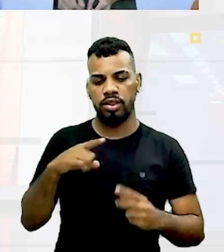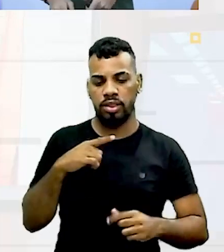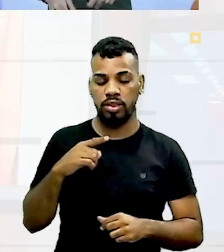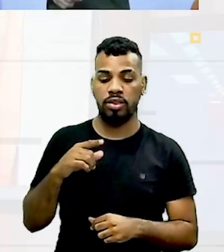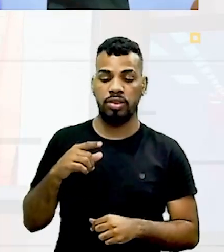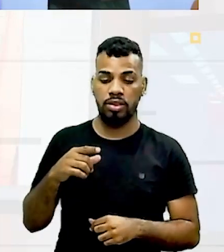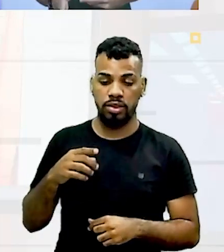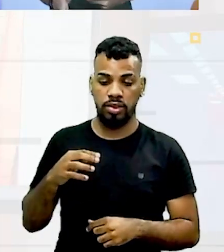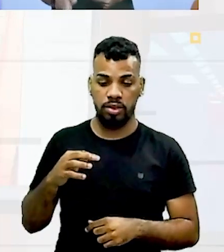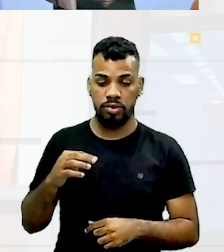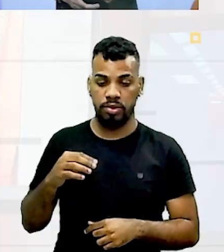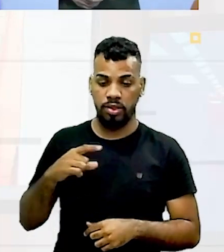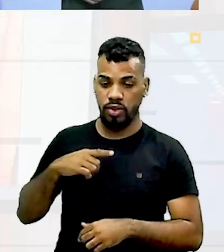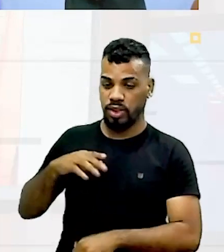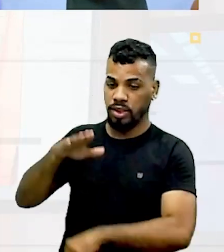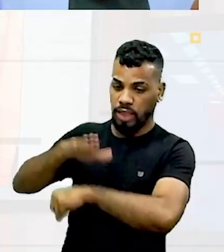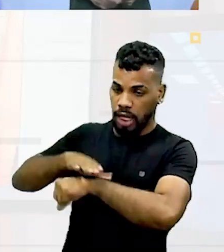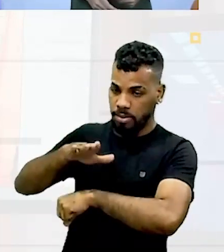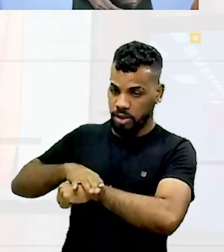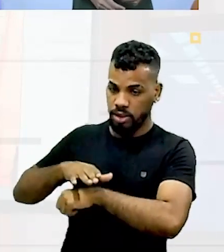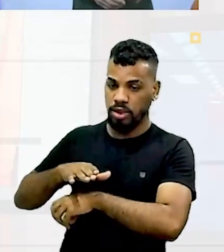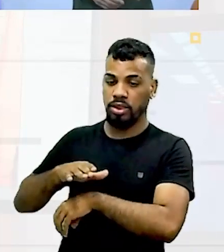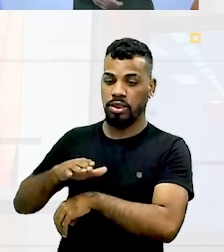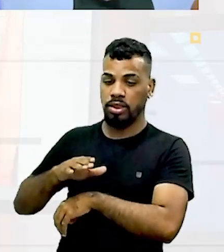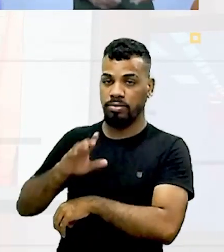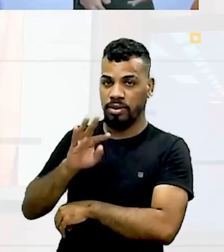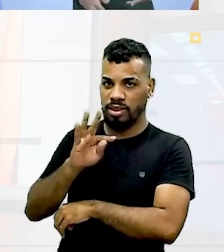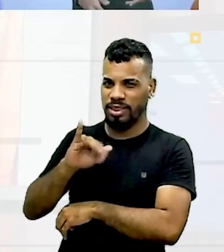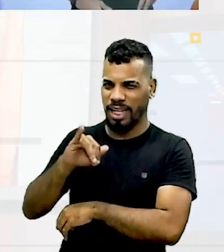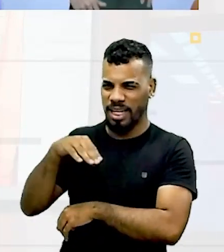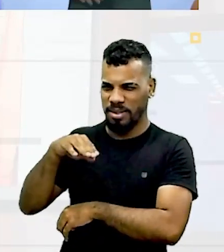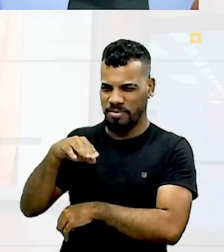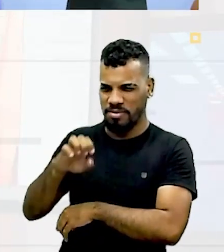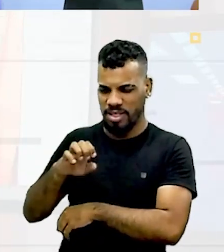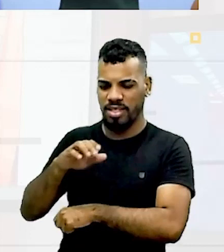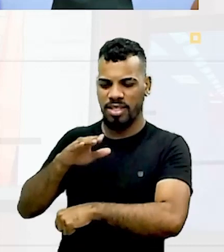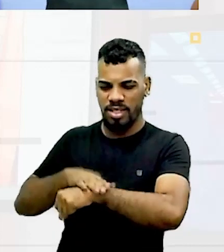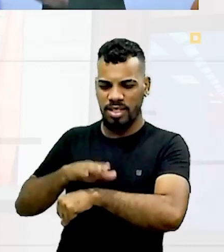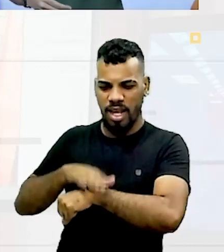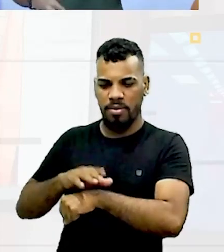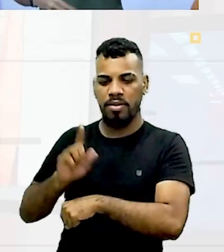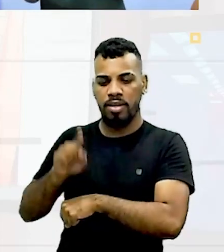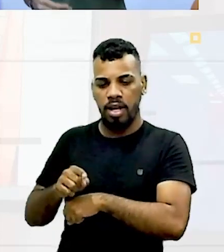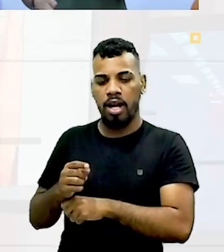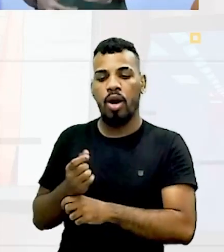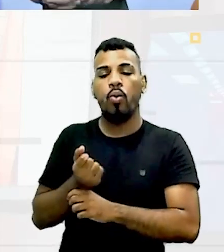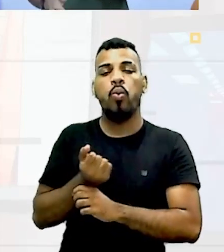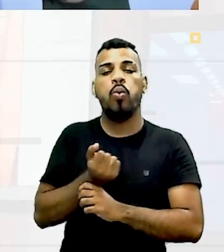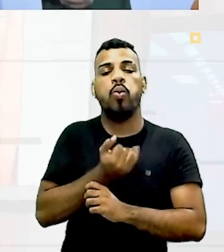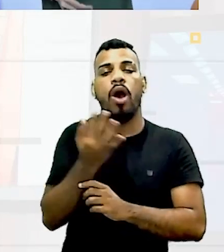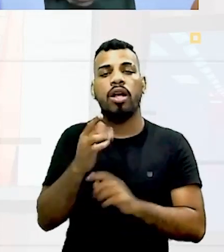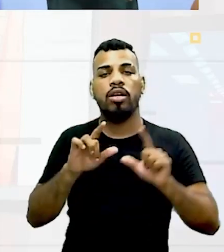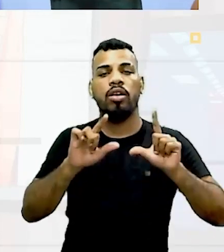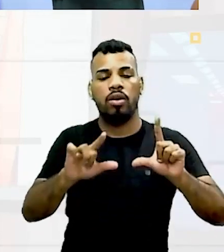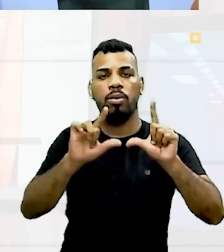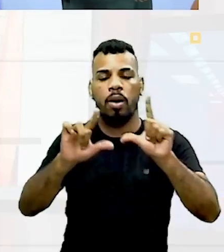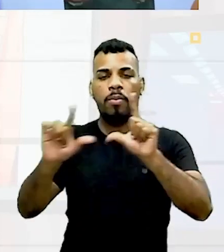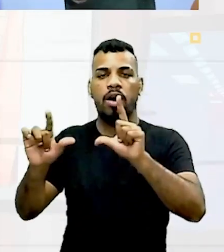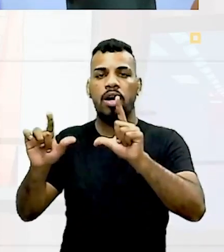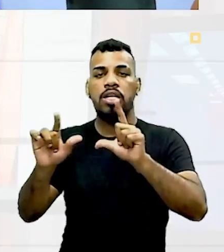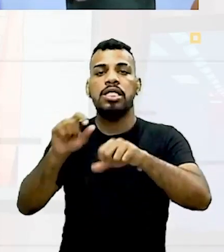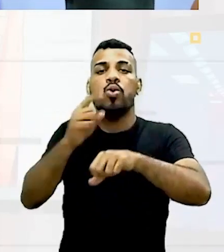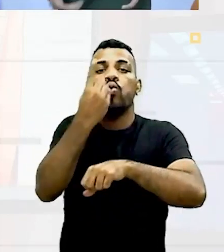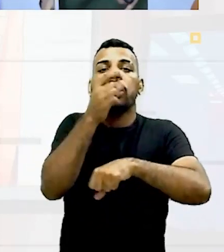timing. Timing é mais puxado para a quantidade de quadros por segundo, ou seja, frames por